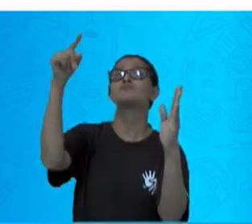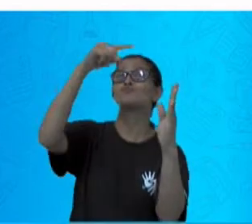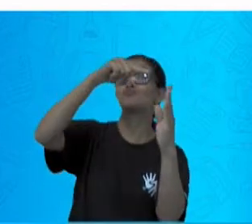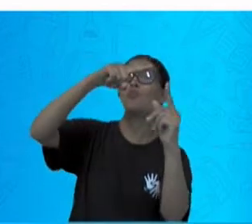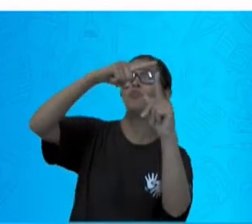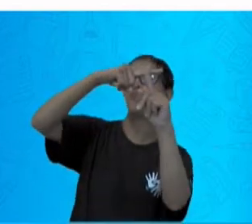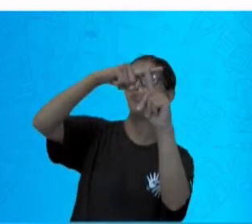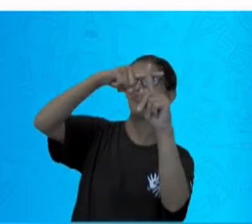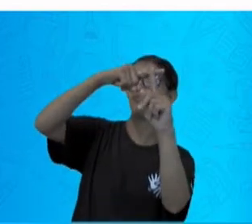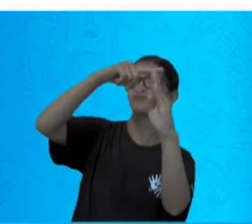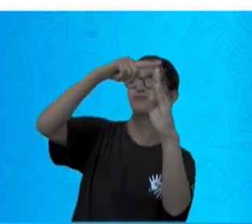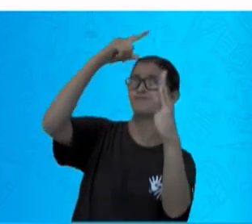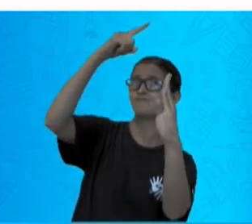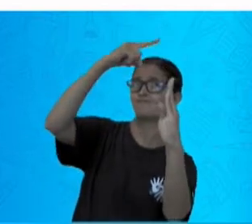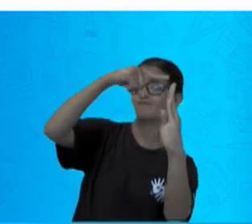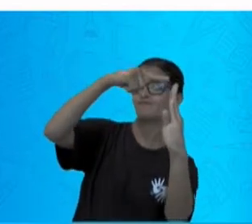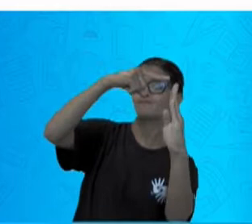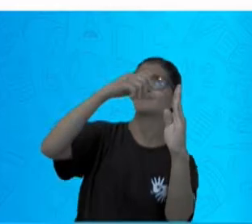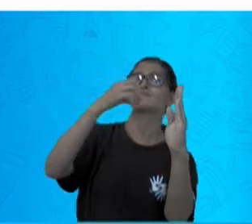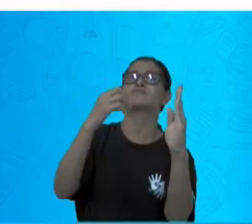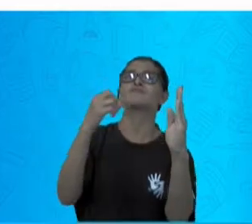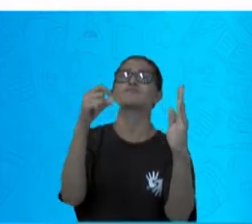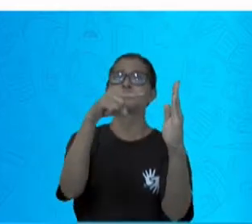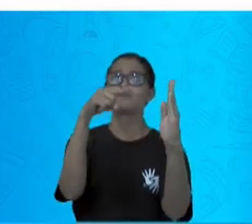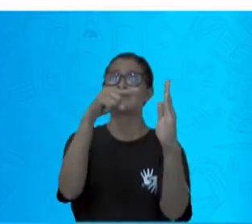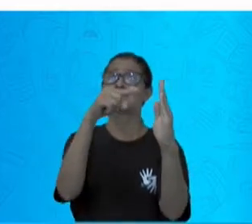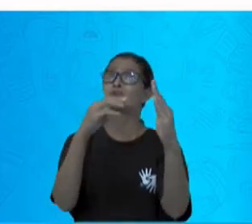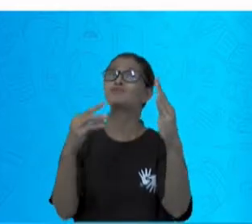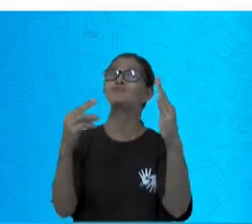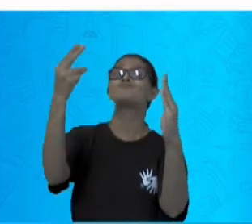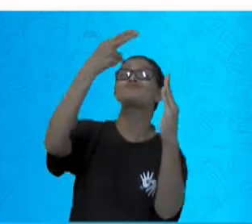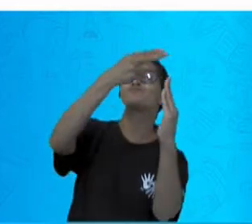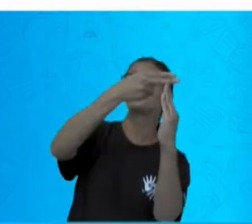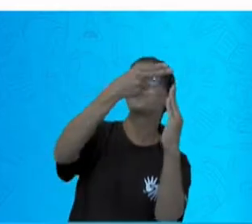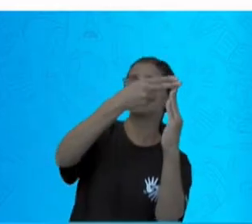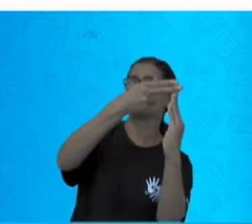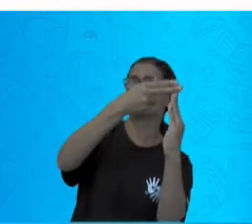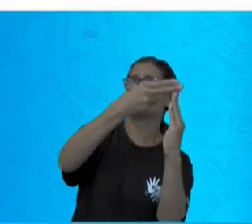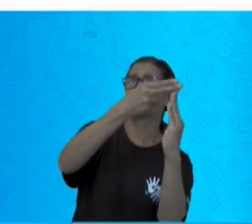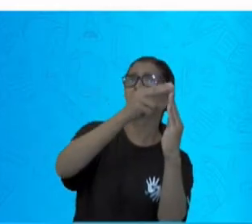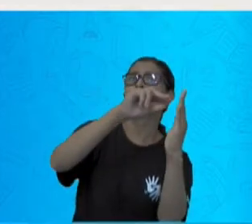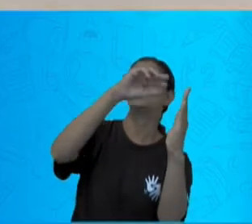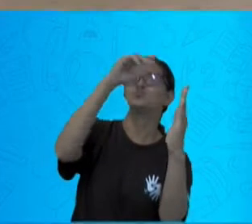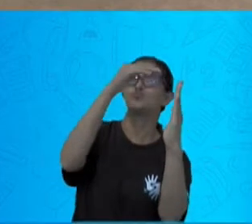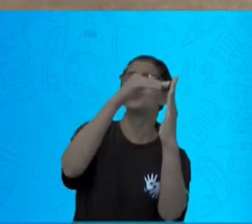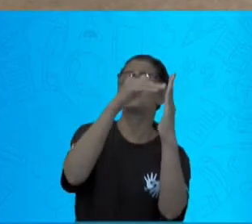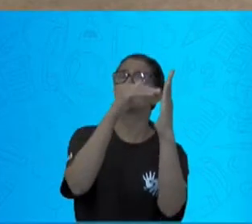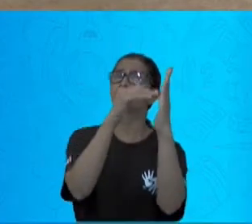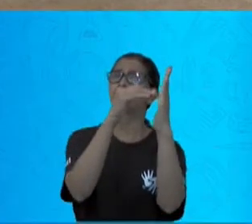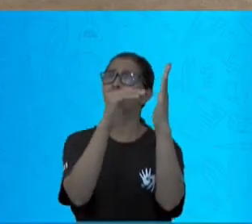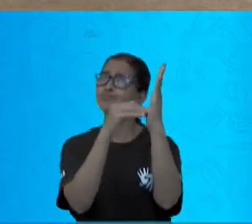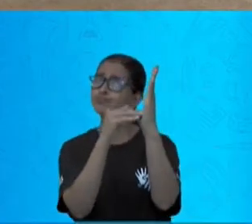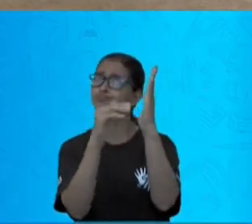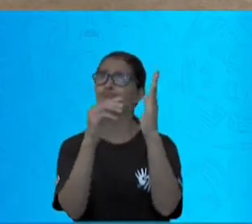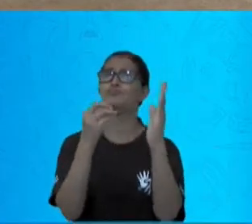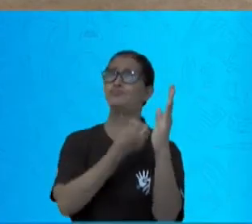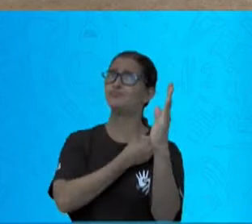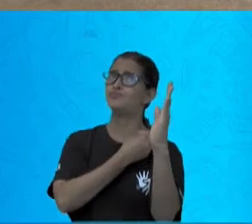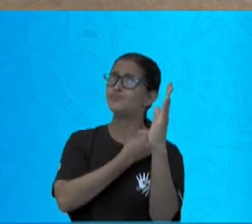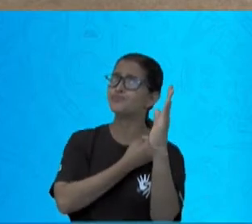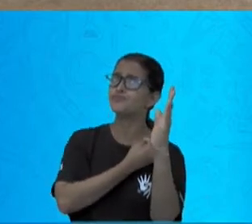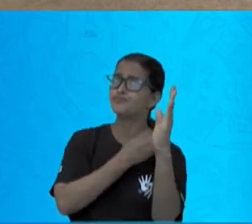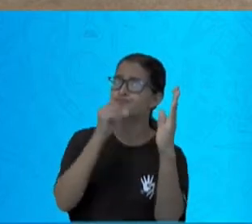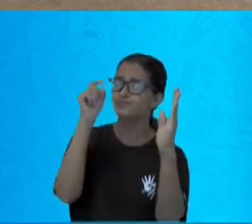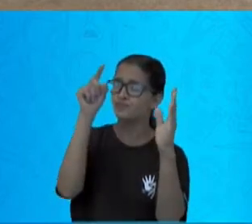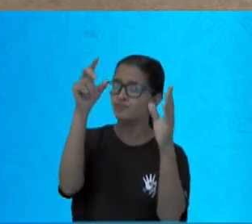positivo, obteremos a potência efetuando o produto dos fatores. Veja alguns exemplos. 2 ao